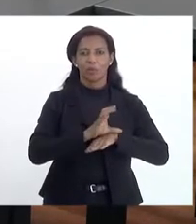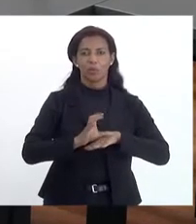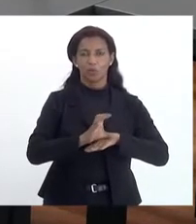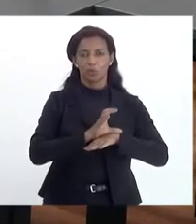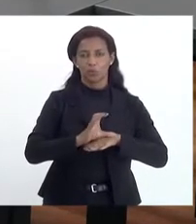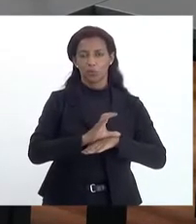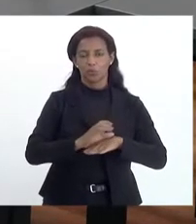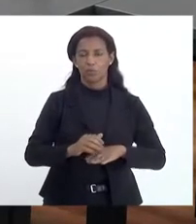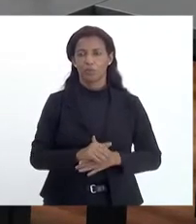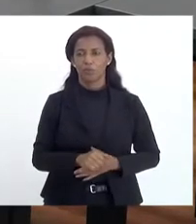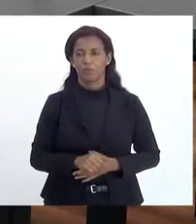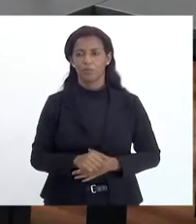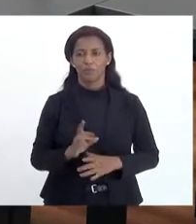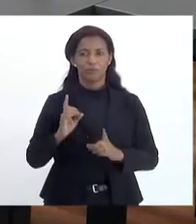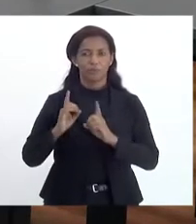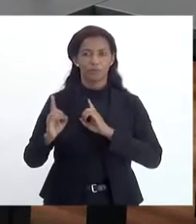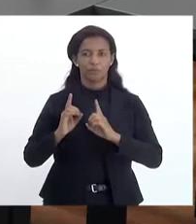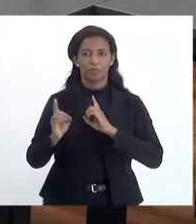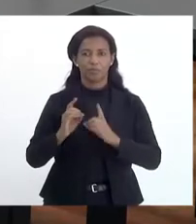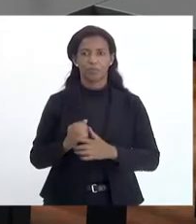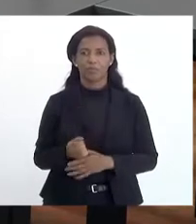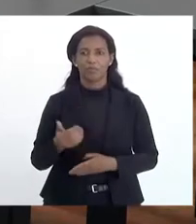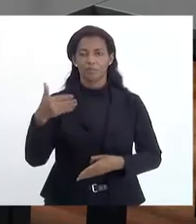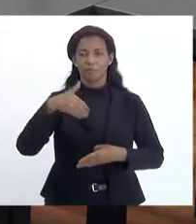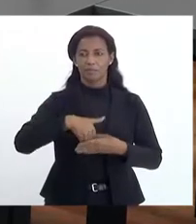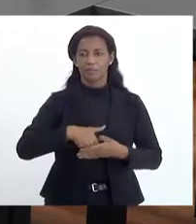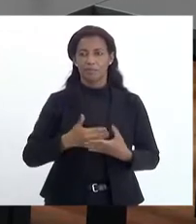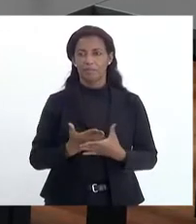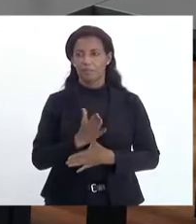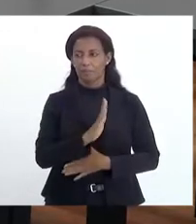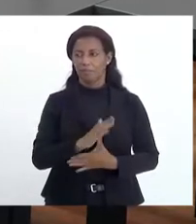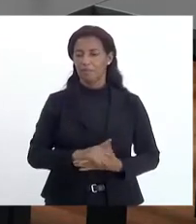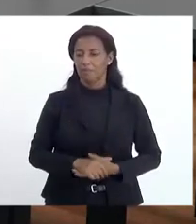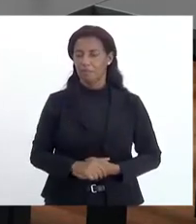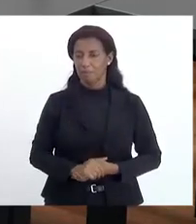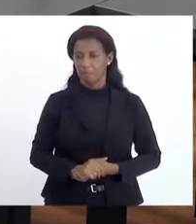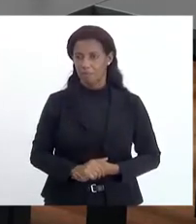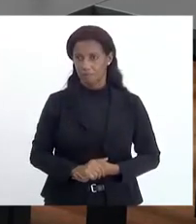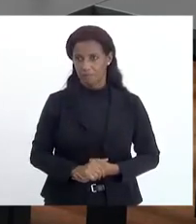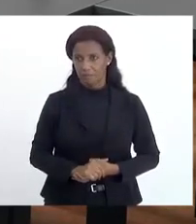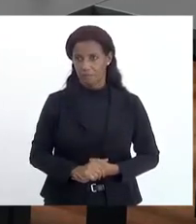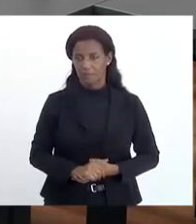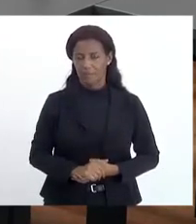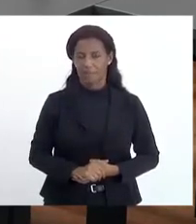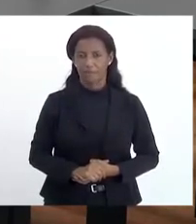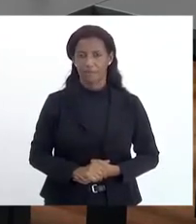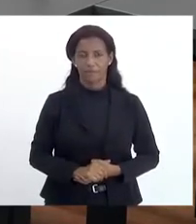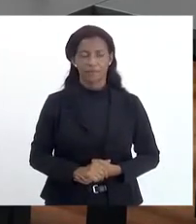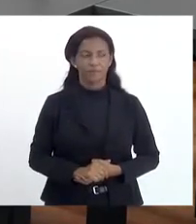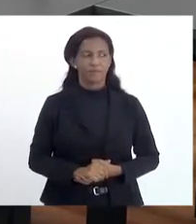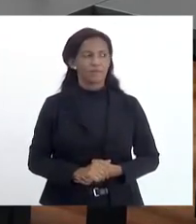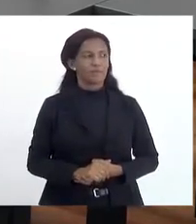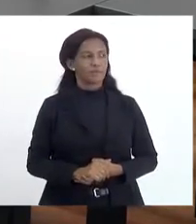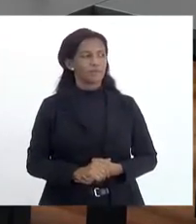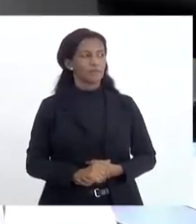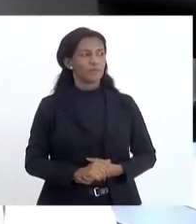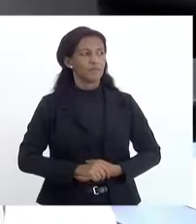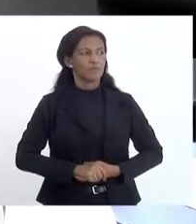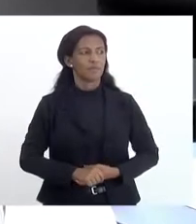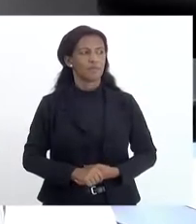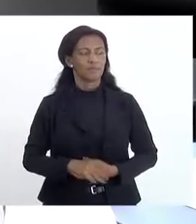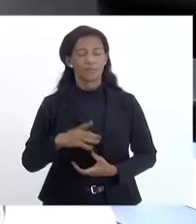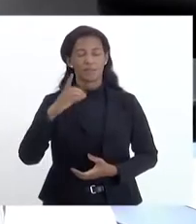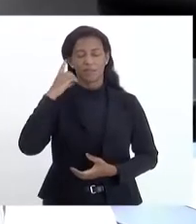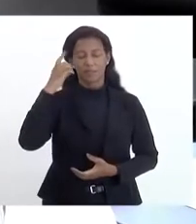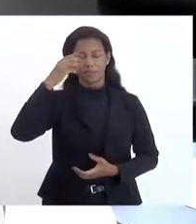constitucionalidade. Em discussão, em votação, aprovado. O deputado. Oi. Márcio.